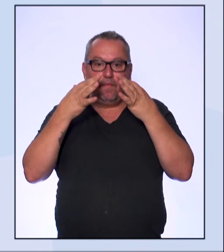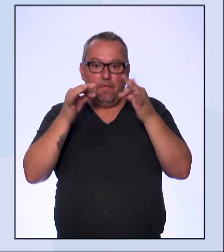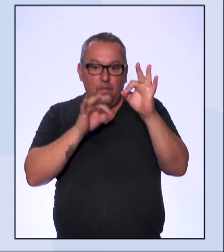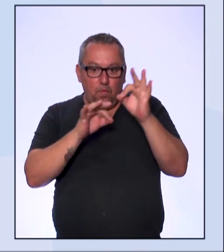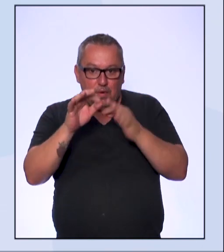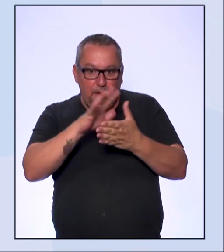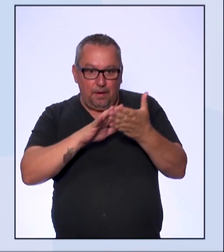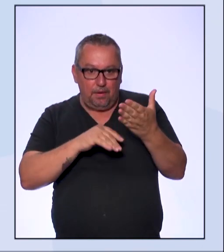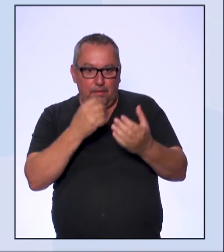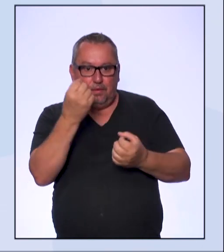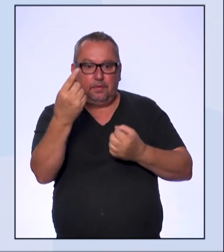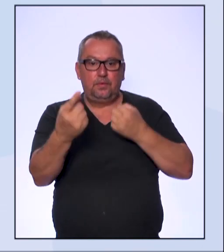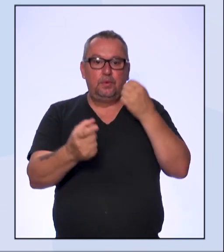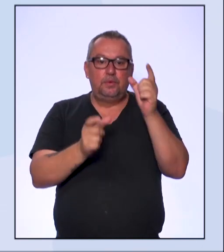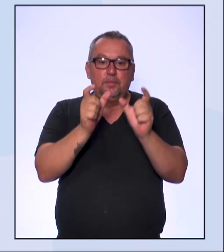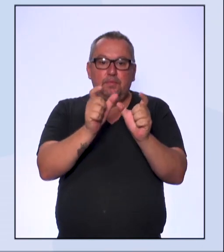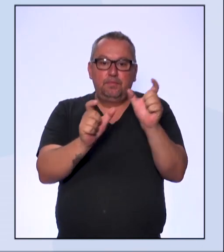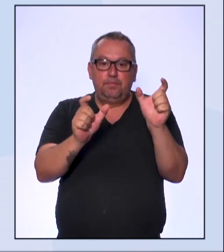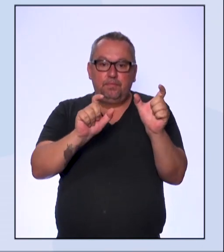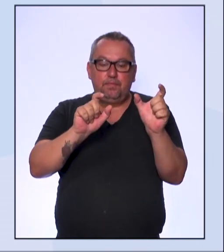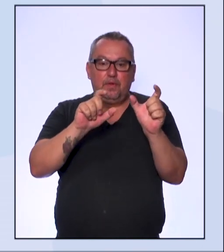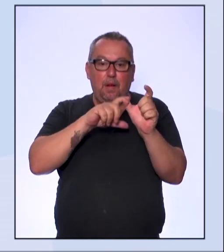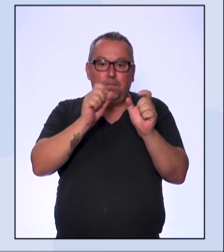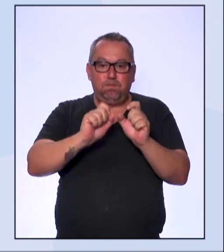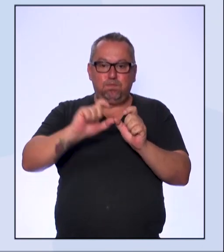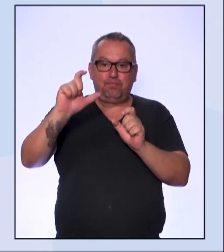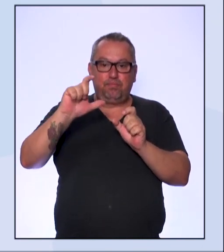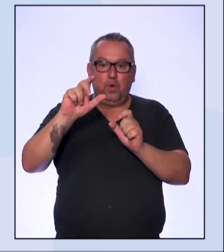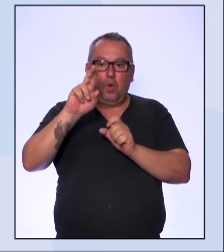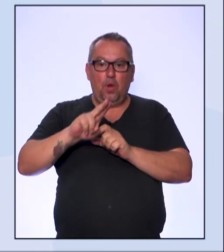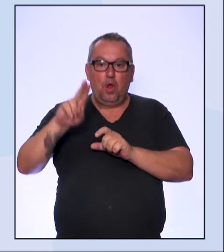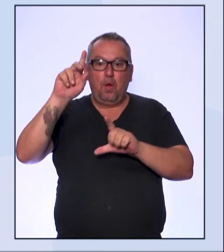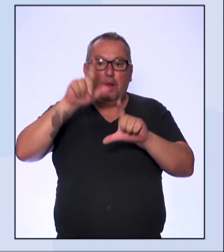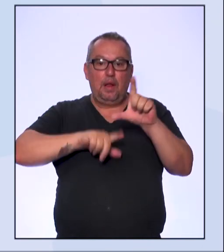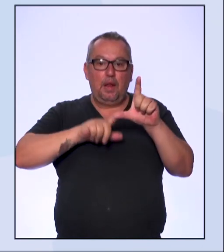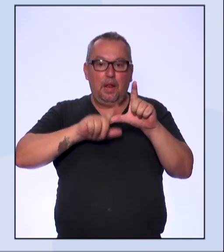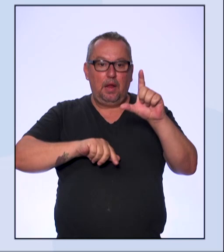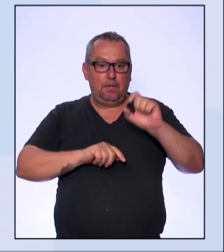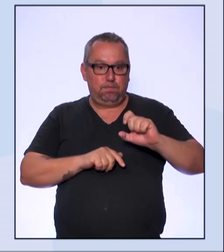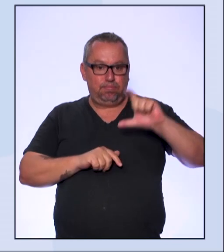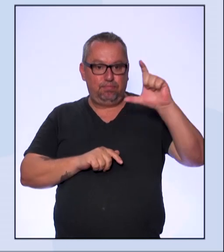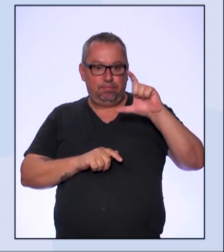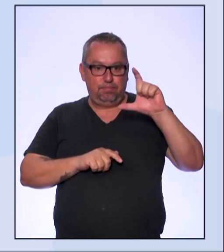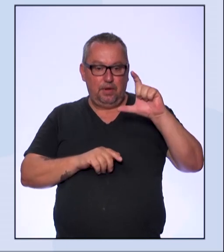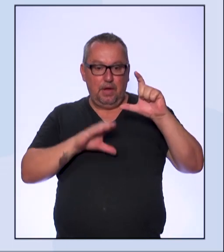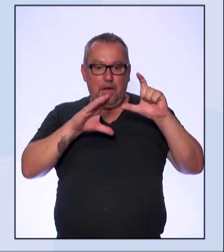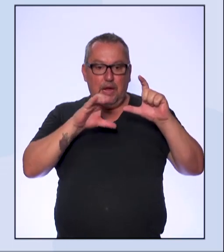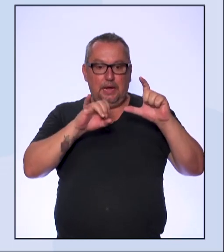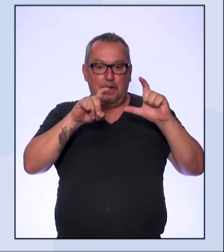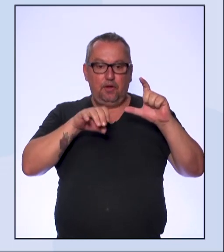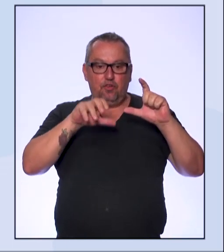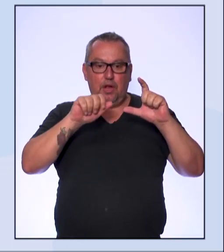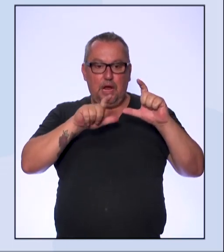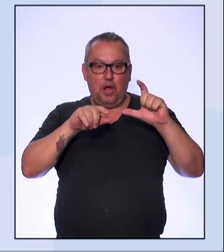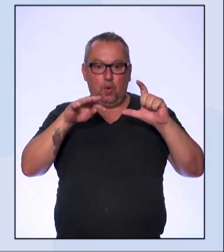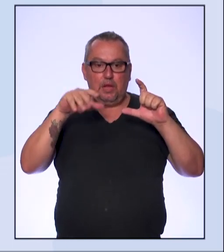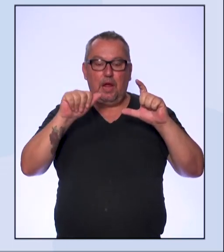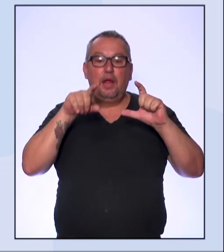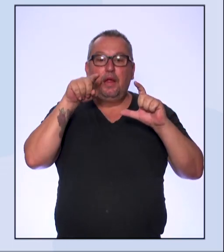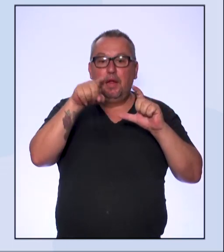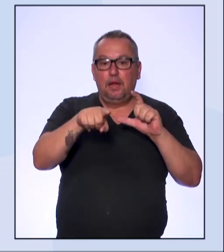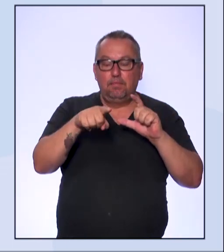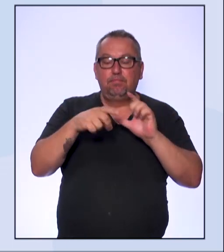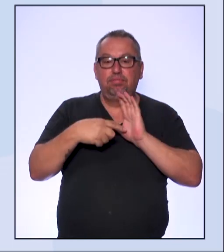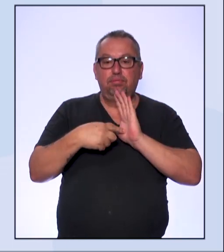texto. Algumas palavras aparecem destacadas por meio de uso de letras maiúsculas, que é a caixa alta. Esse recurso de